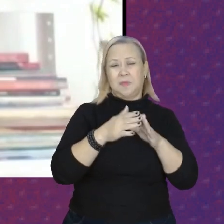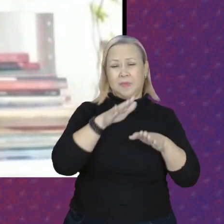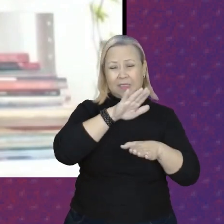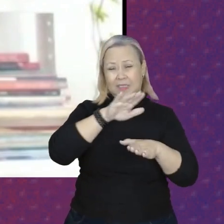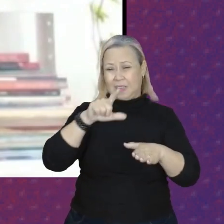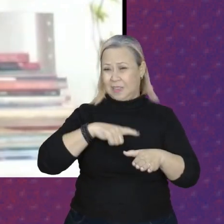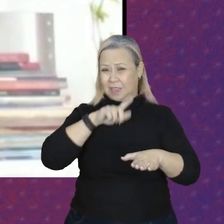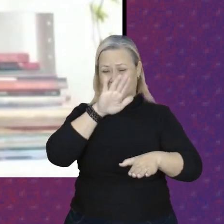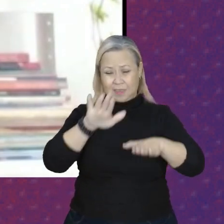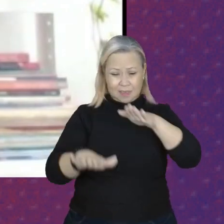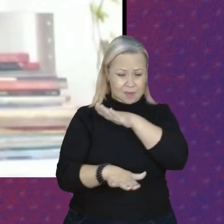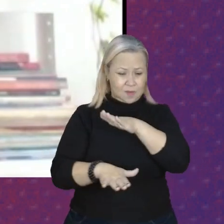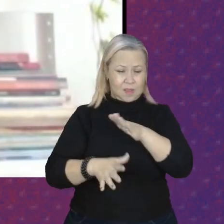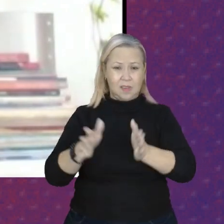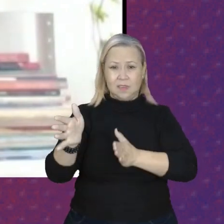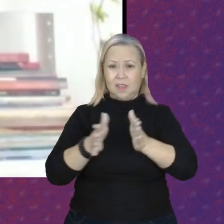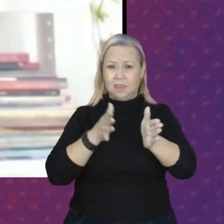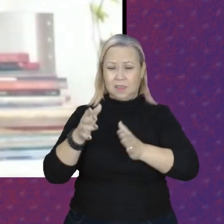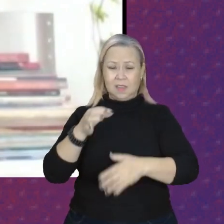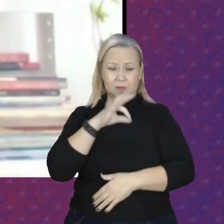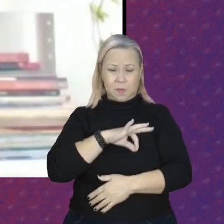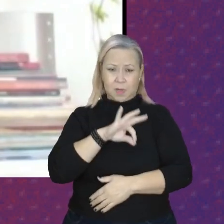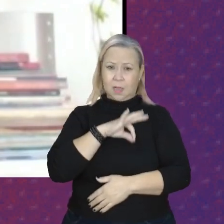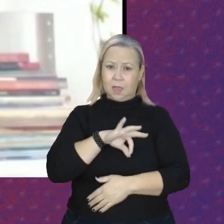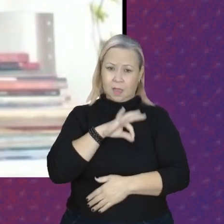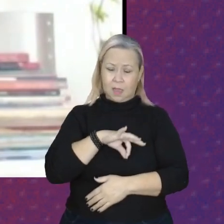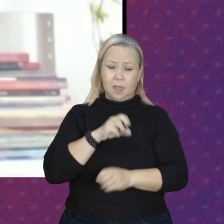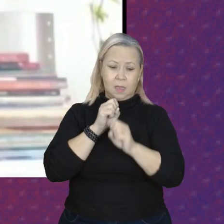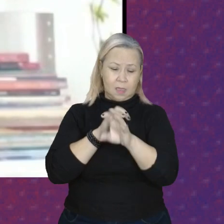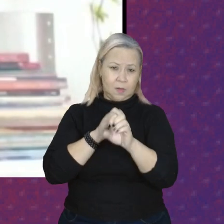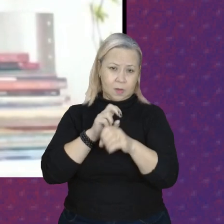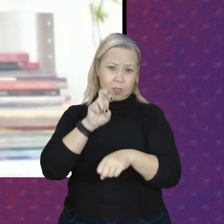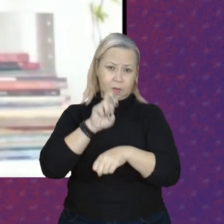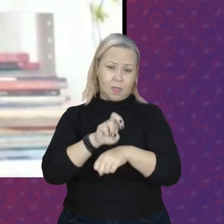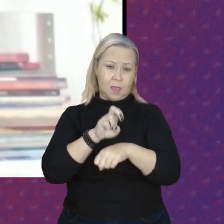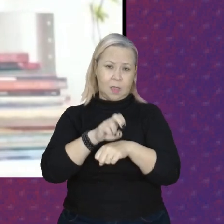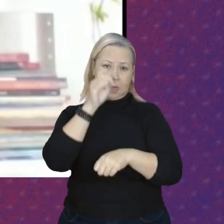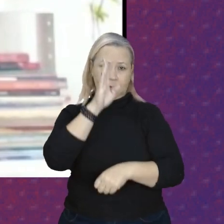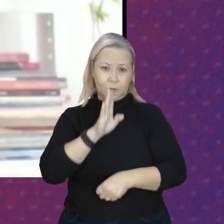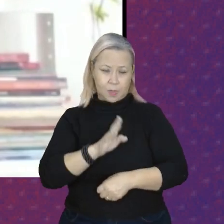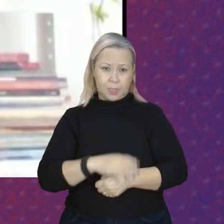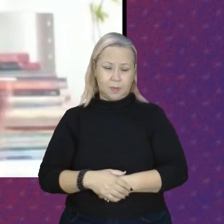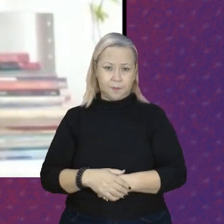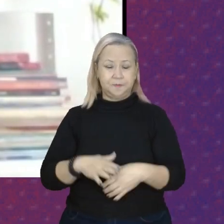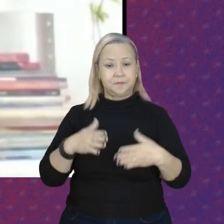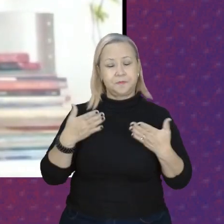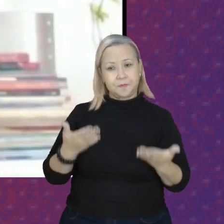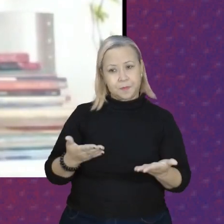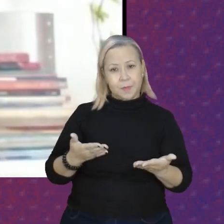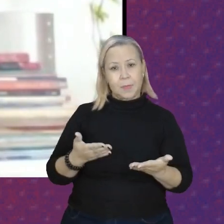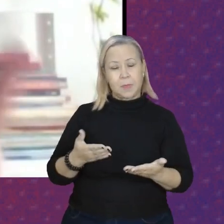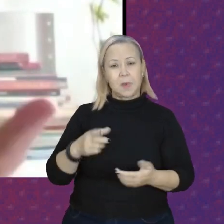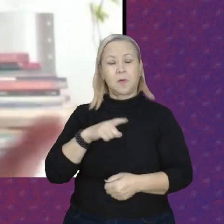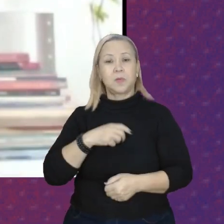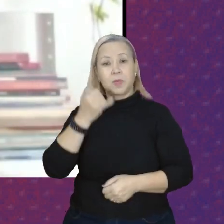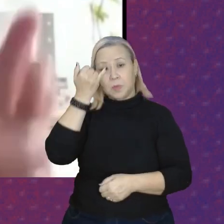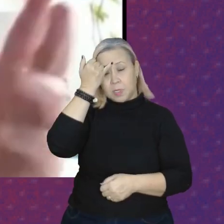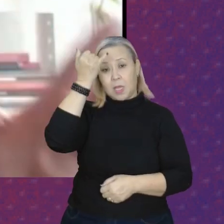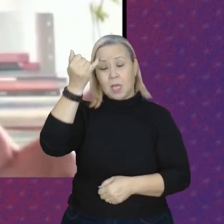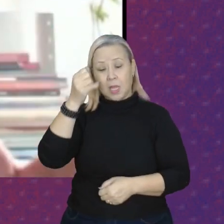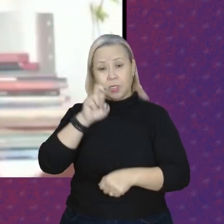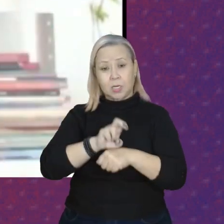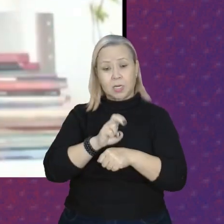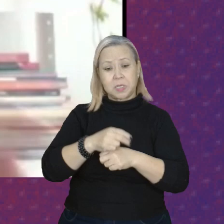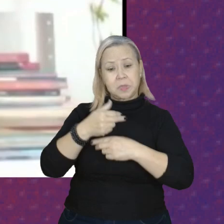de acesso pela renda na educação, na creche no Brasil. Então, se a gente tinha uma ideia de que creche é coisa